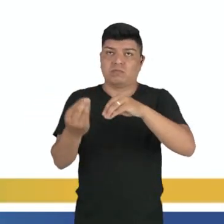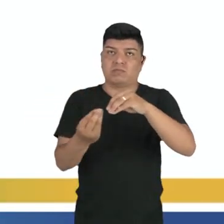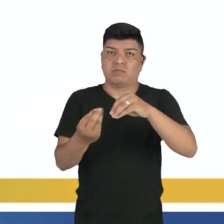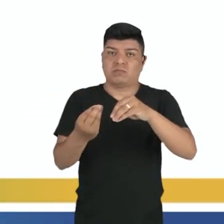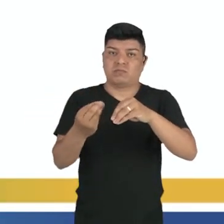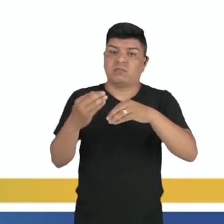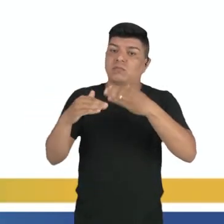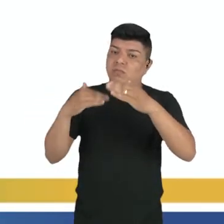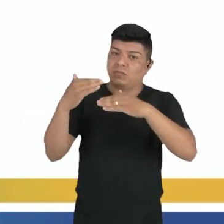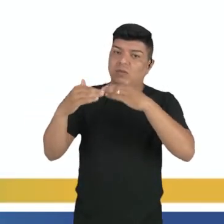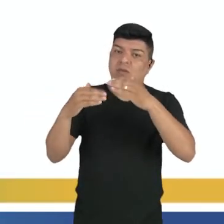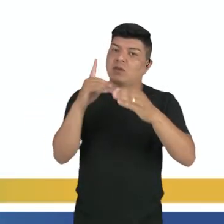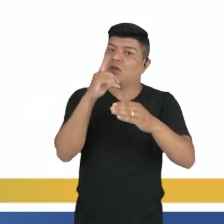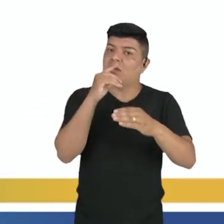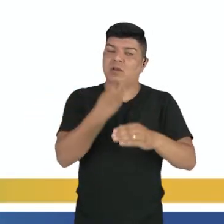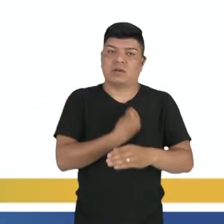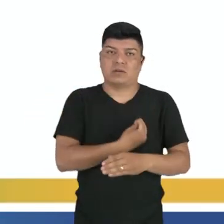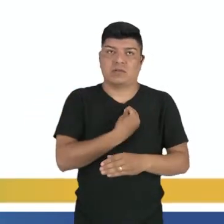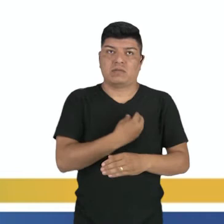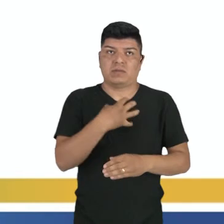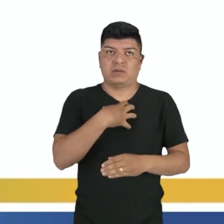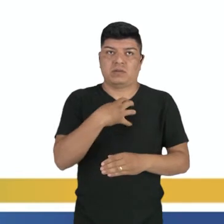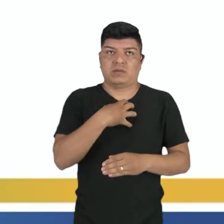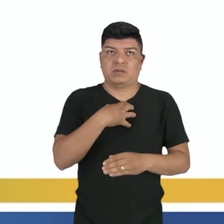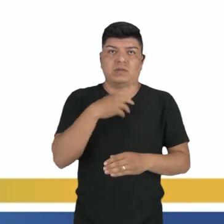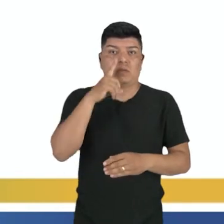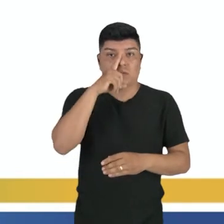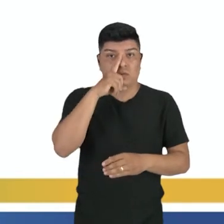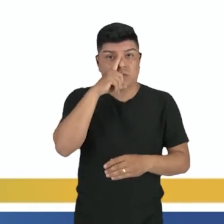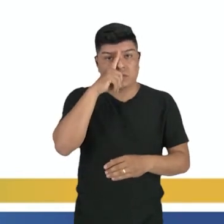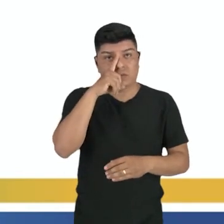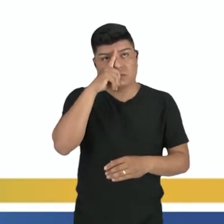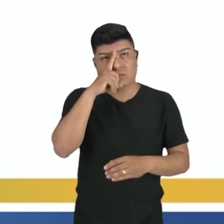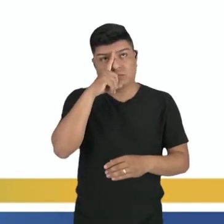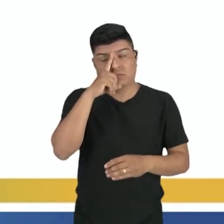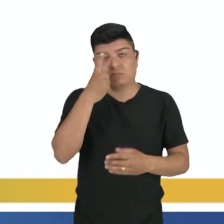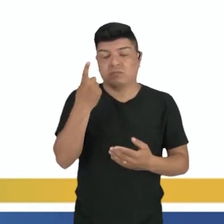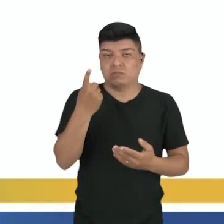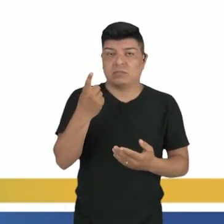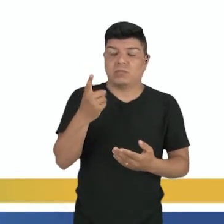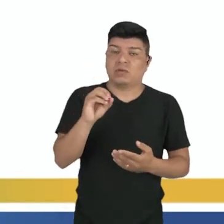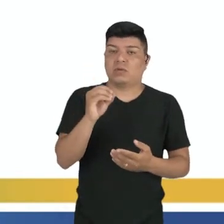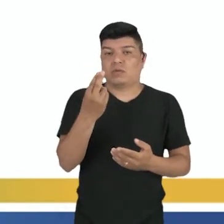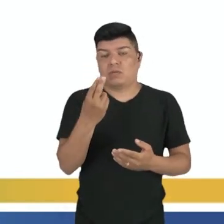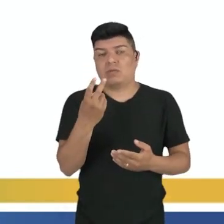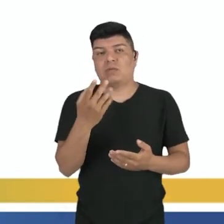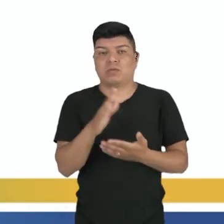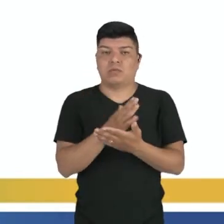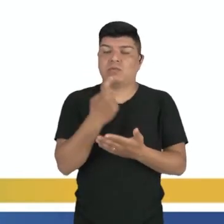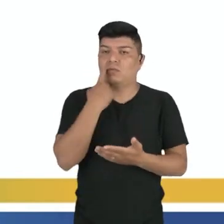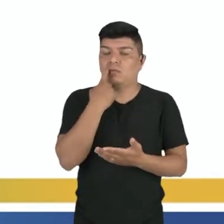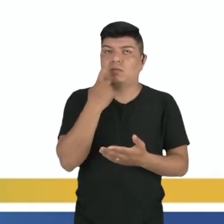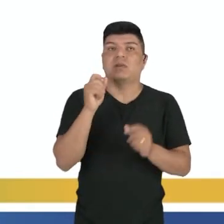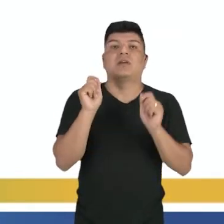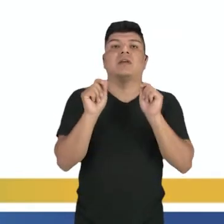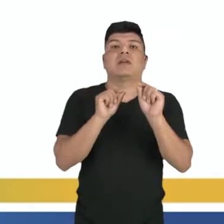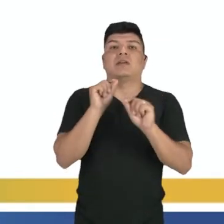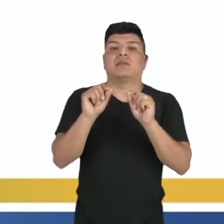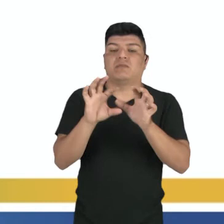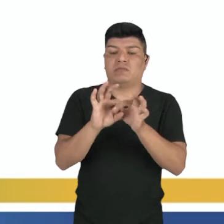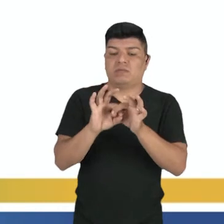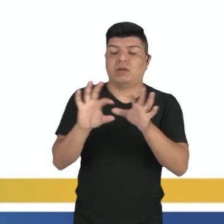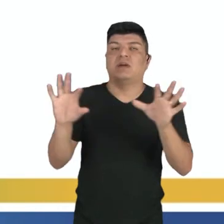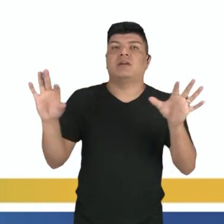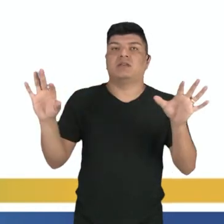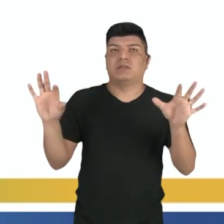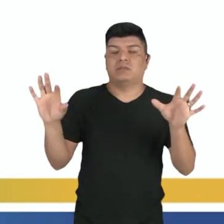à medida que a água-viva sente que tem alguma ameaça, pode ser alguma presa também à sua volta, o que ela vai fazer? Vai